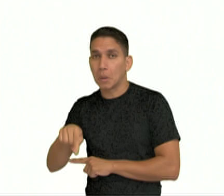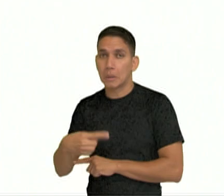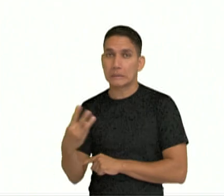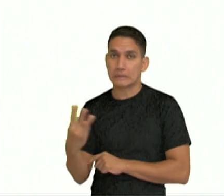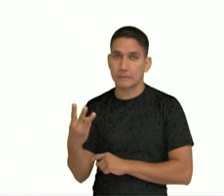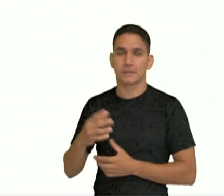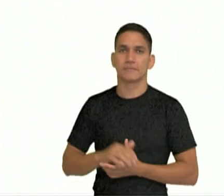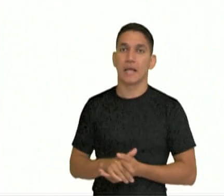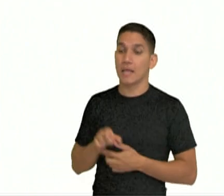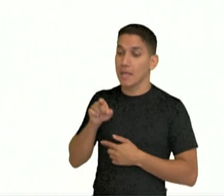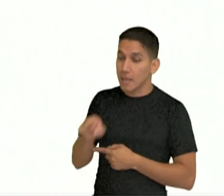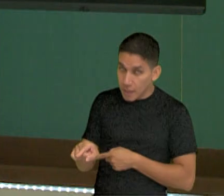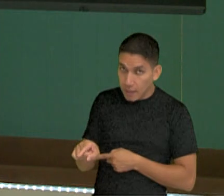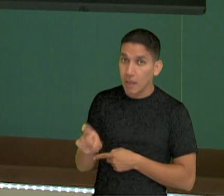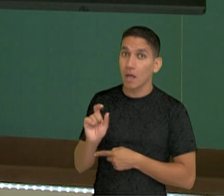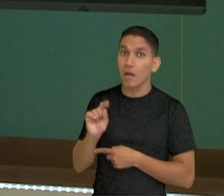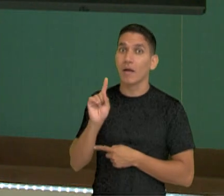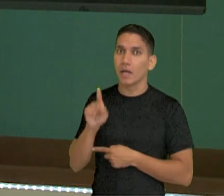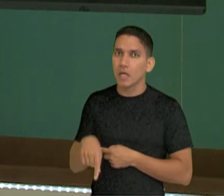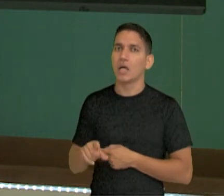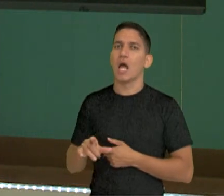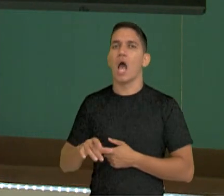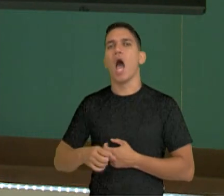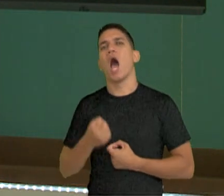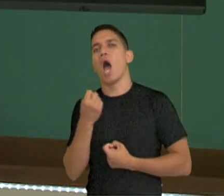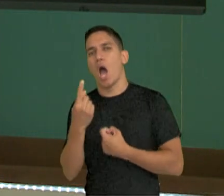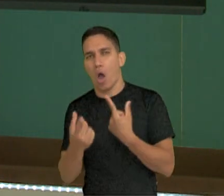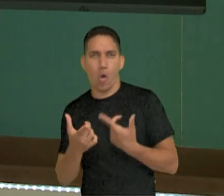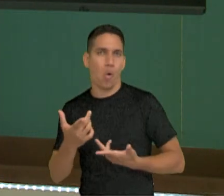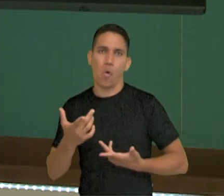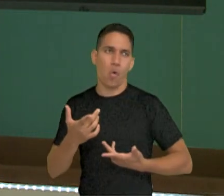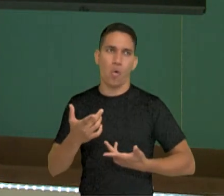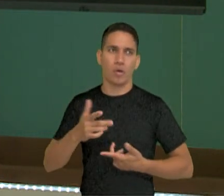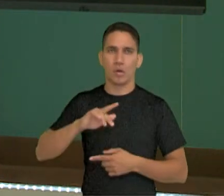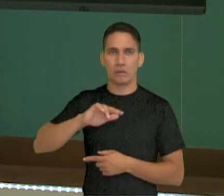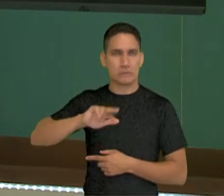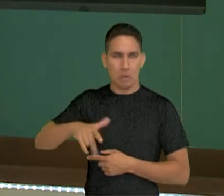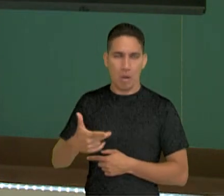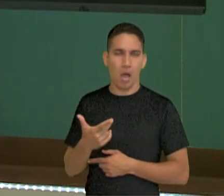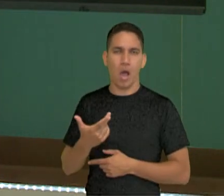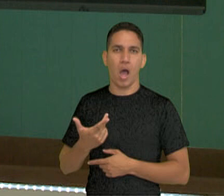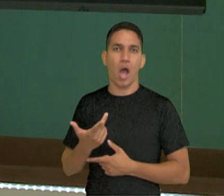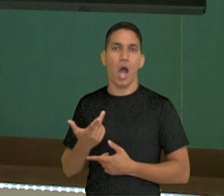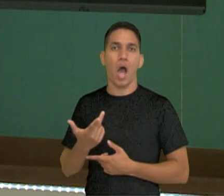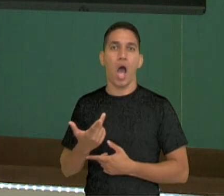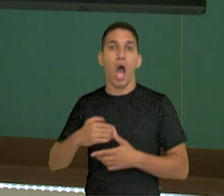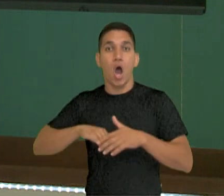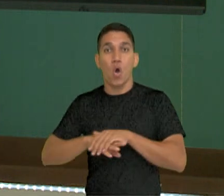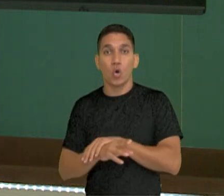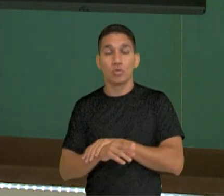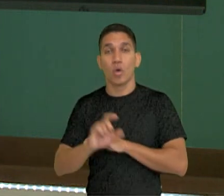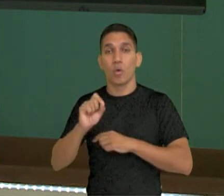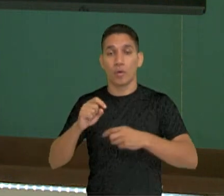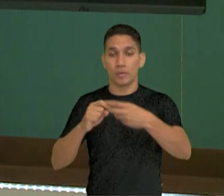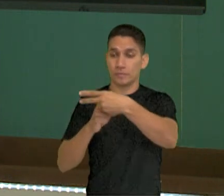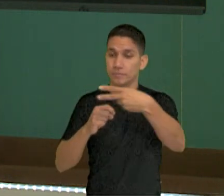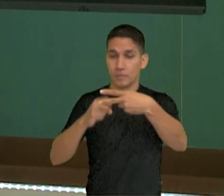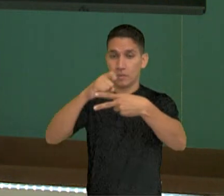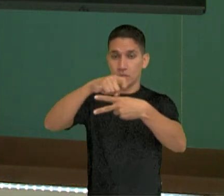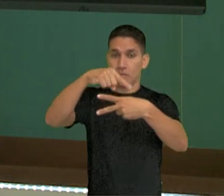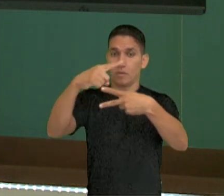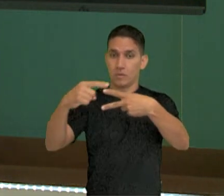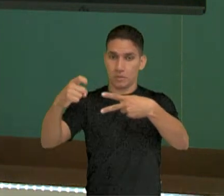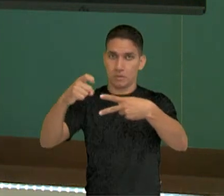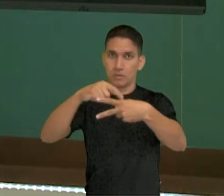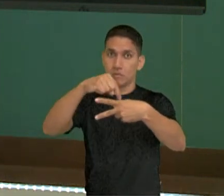Esse valor aqui, ó, nós estamos alguns, não está muito acostumado, quer dizer um valor aproximado, quer dizer, a gente teve